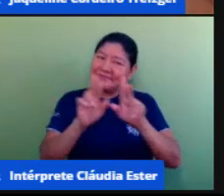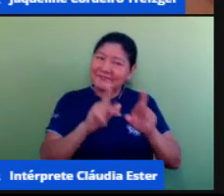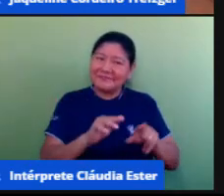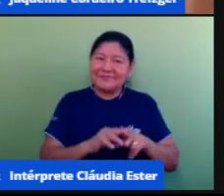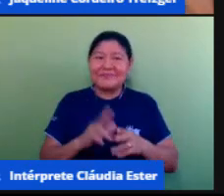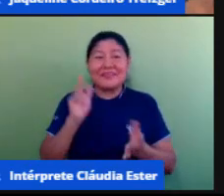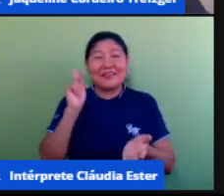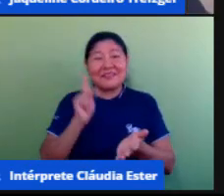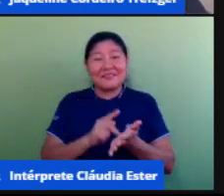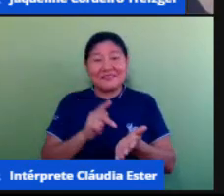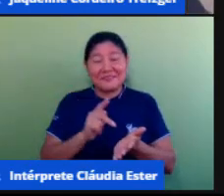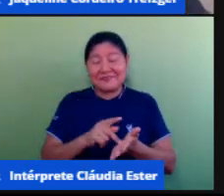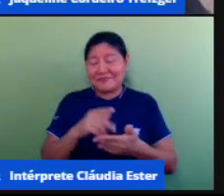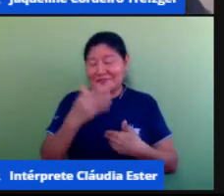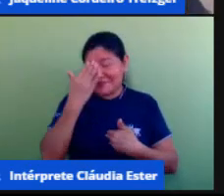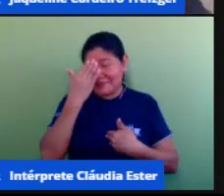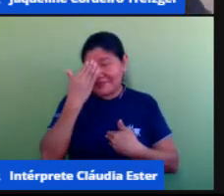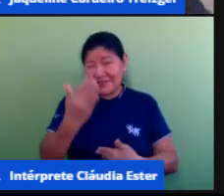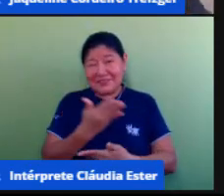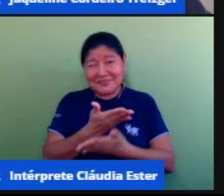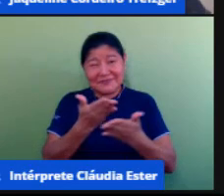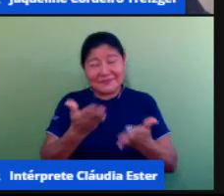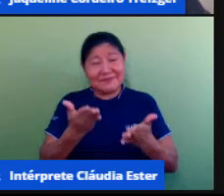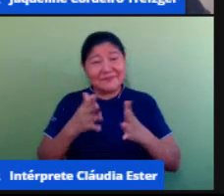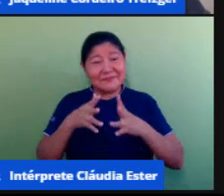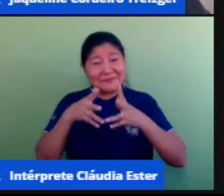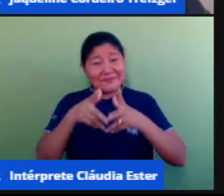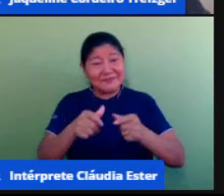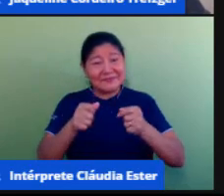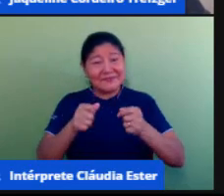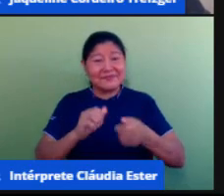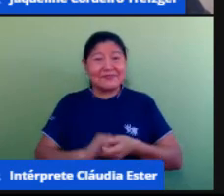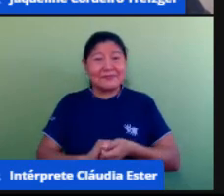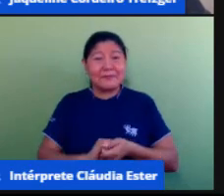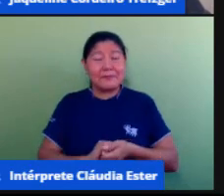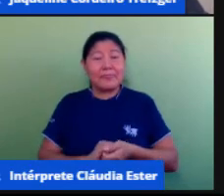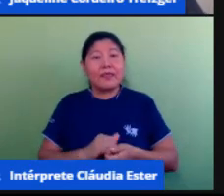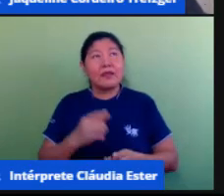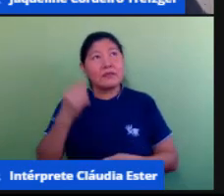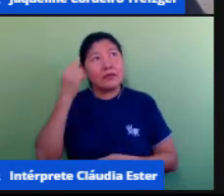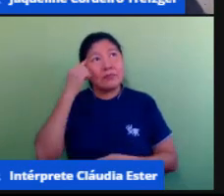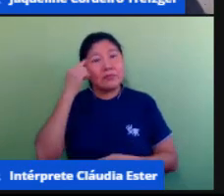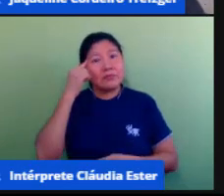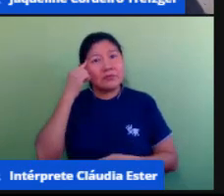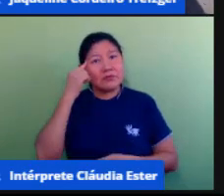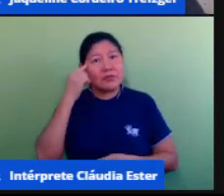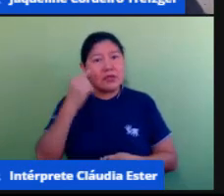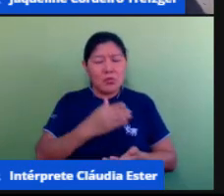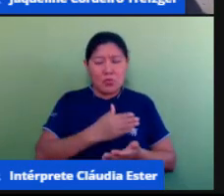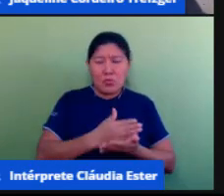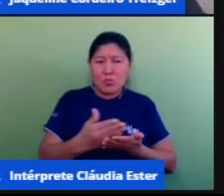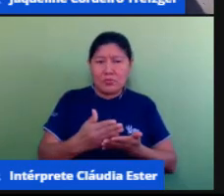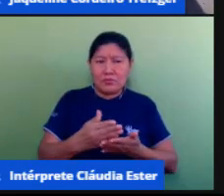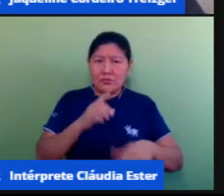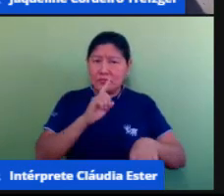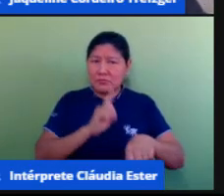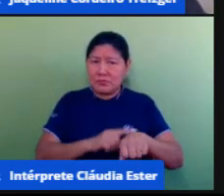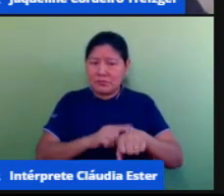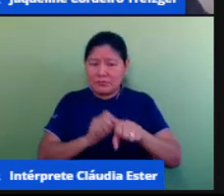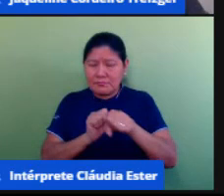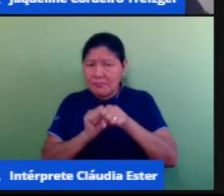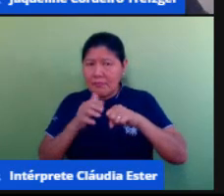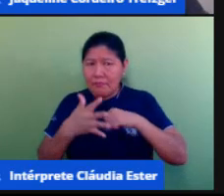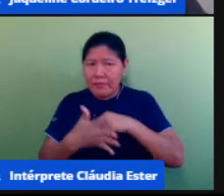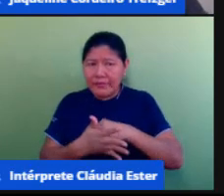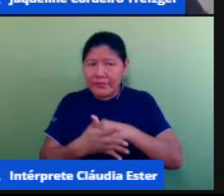muito obrigada. Deixa eu só te falar uma coisa. Quando começou, gente, não pensa que foi fácil para mim, não. Eu até falei para a